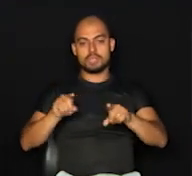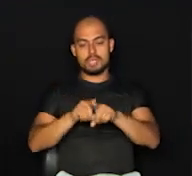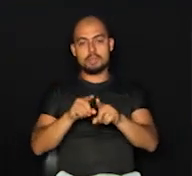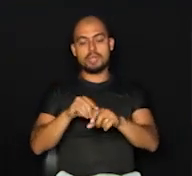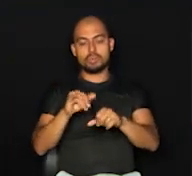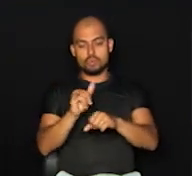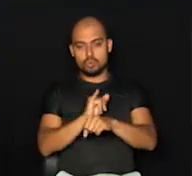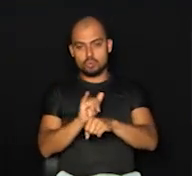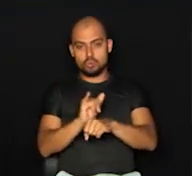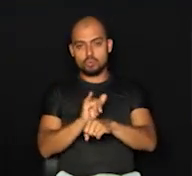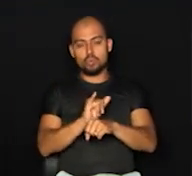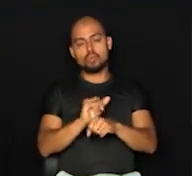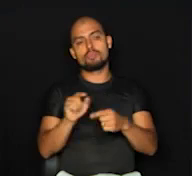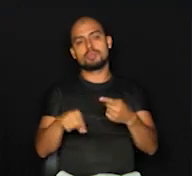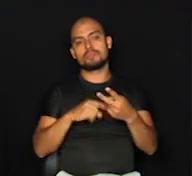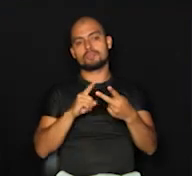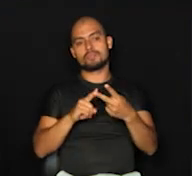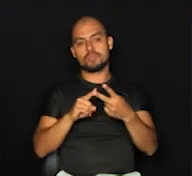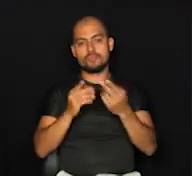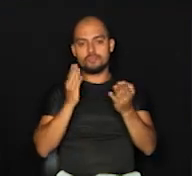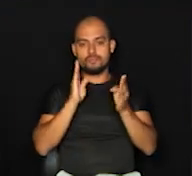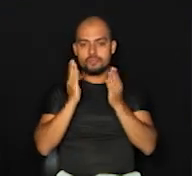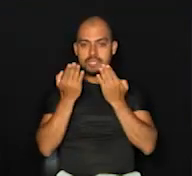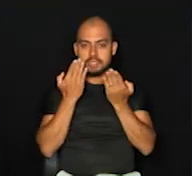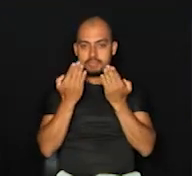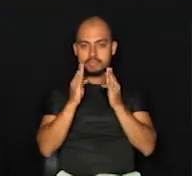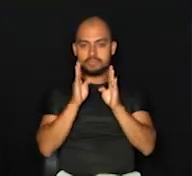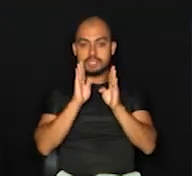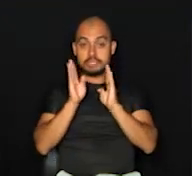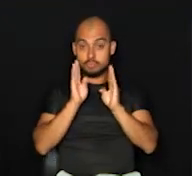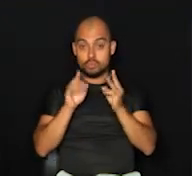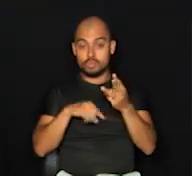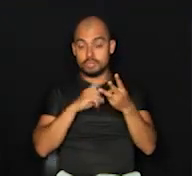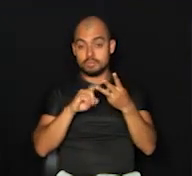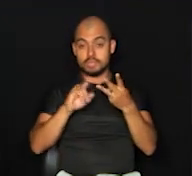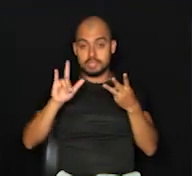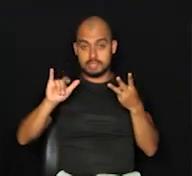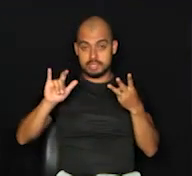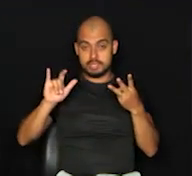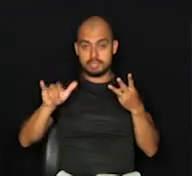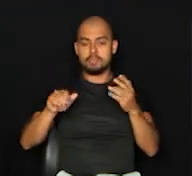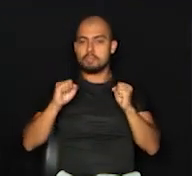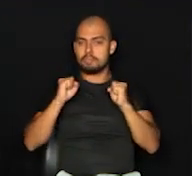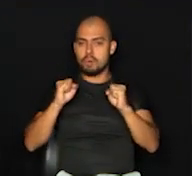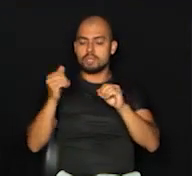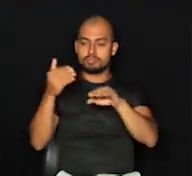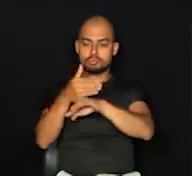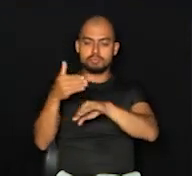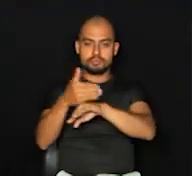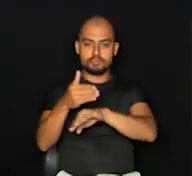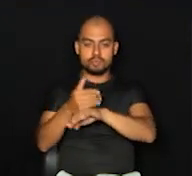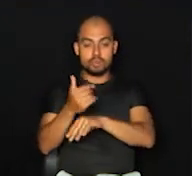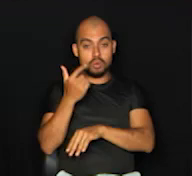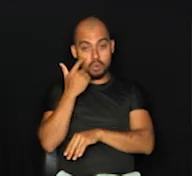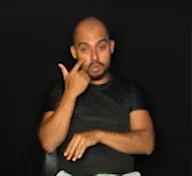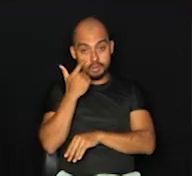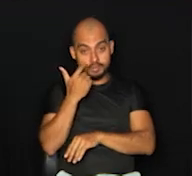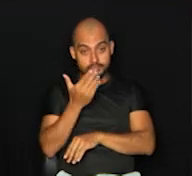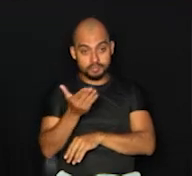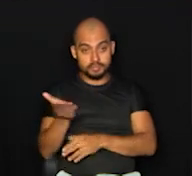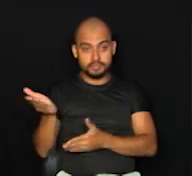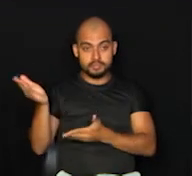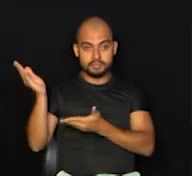pode acessar pelo Facebook e Instagram do Sesc Campinas. Quer fazer a sua inscrição? Anote aí, olha,